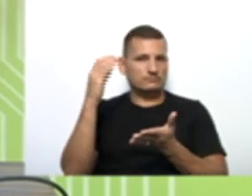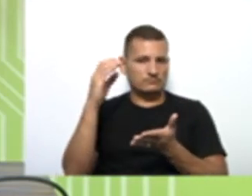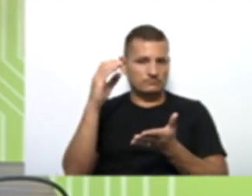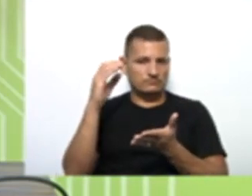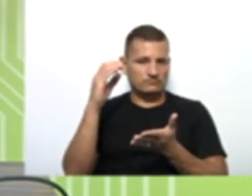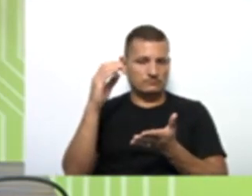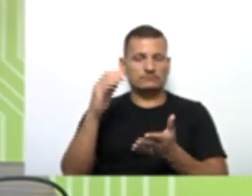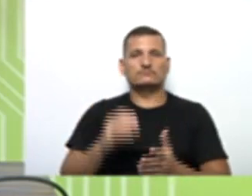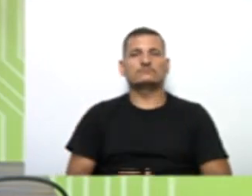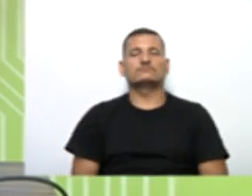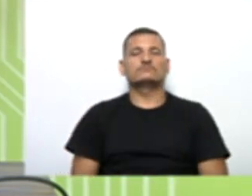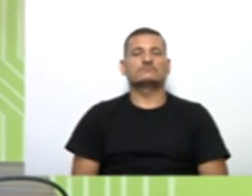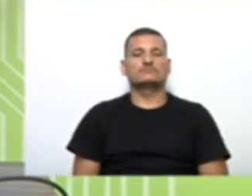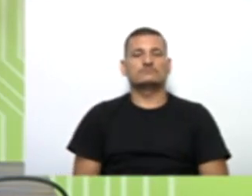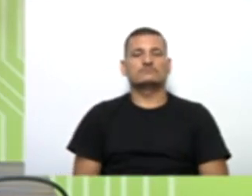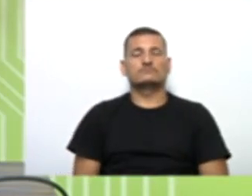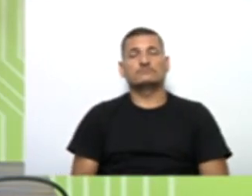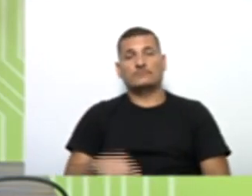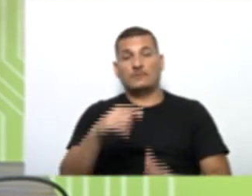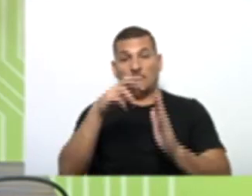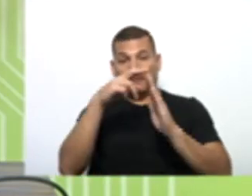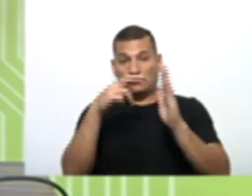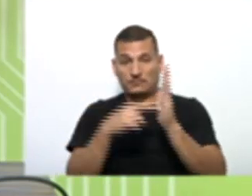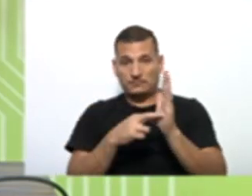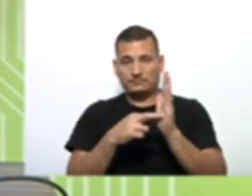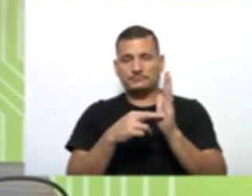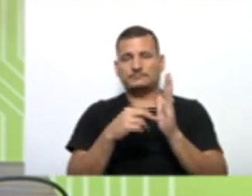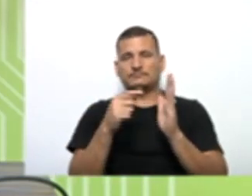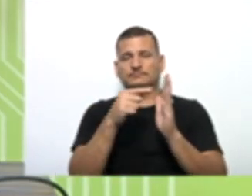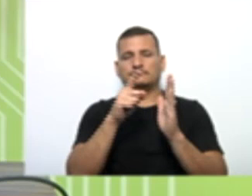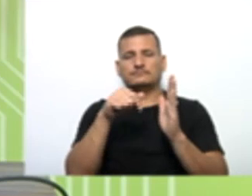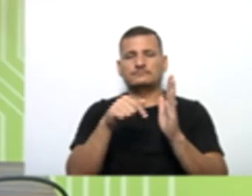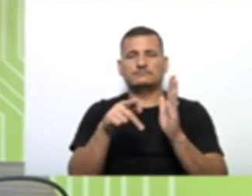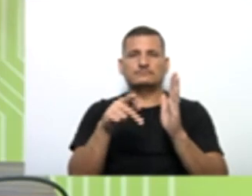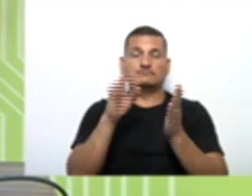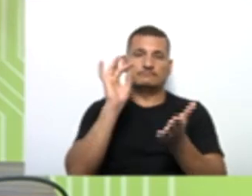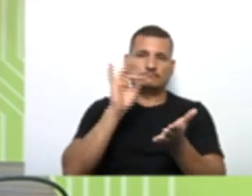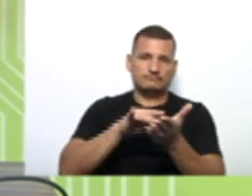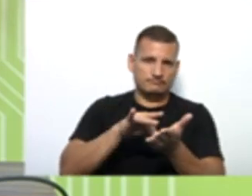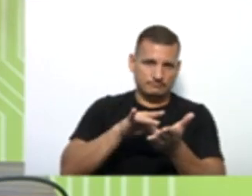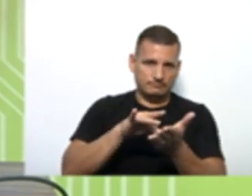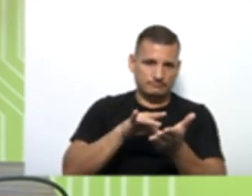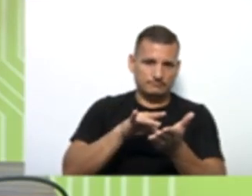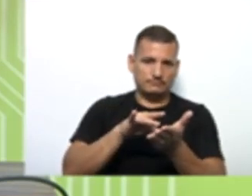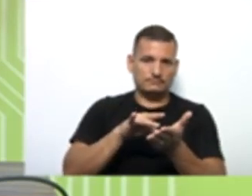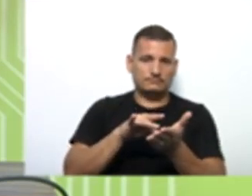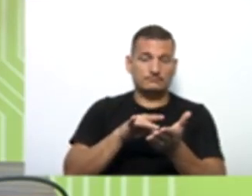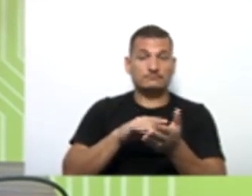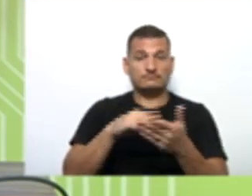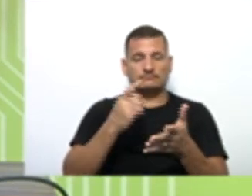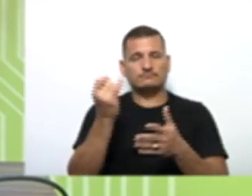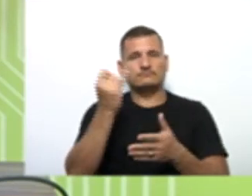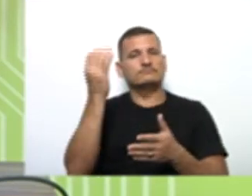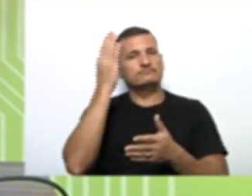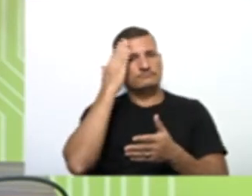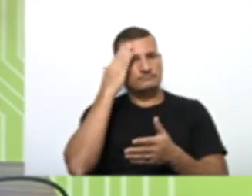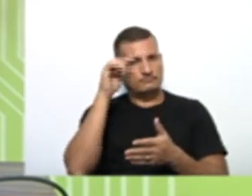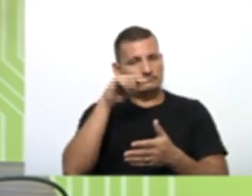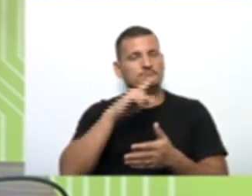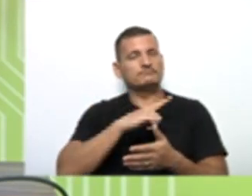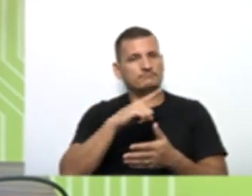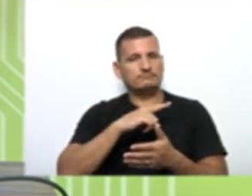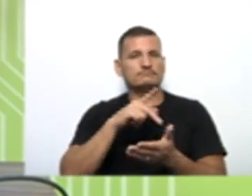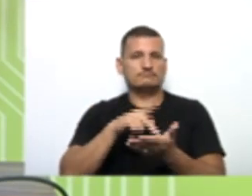decorrente da minha pesquisa. Essas normas, elas são normas oficiais. Então, é só importante saber que elas existem,